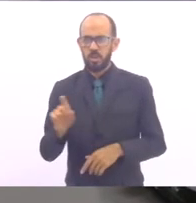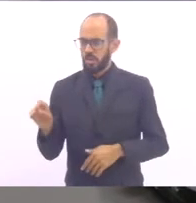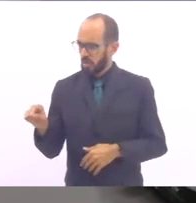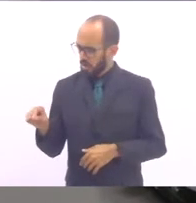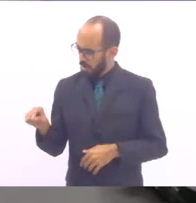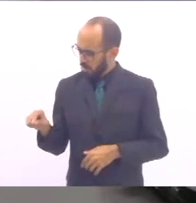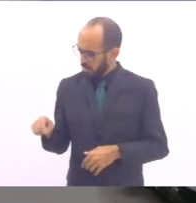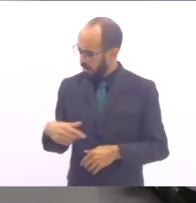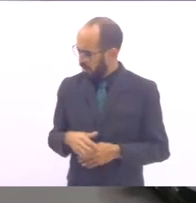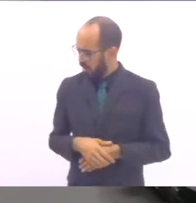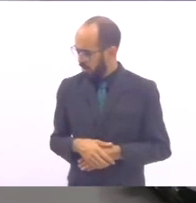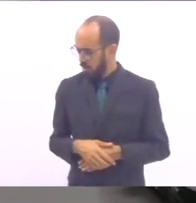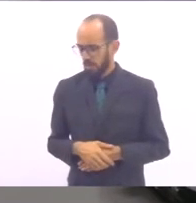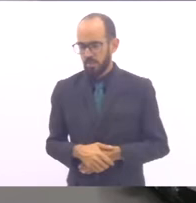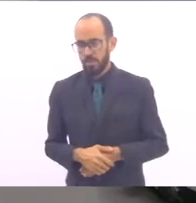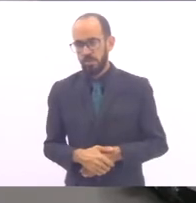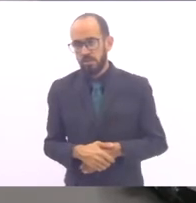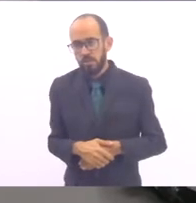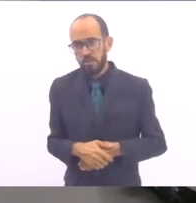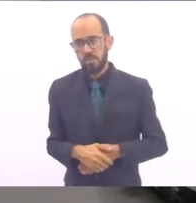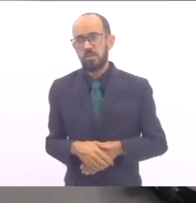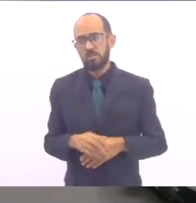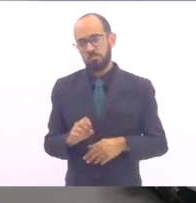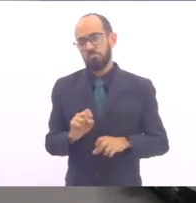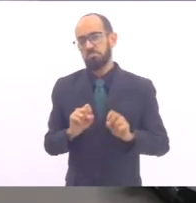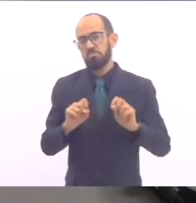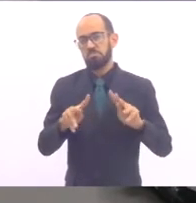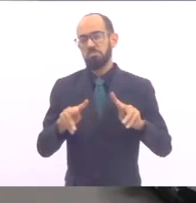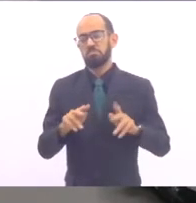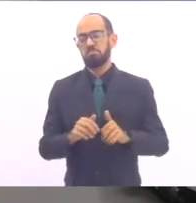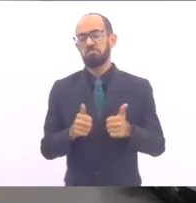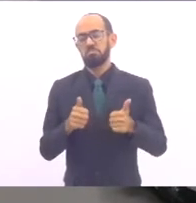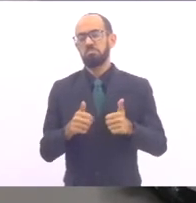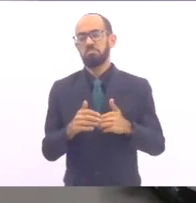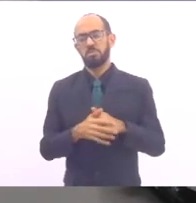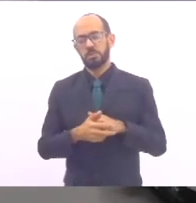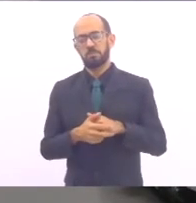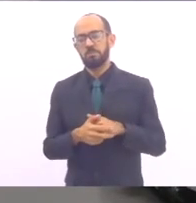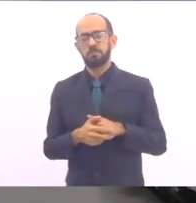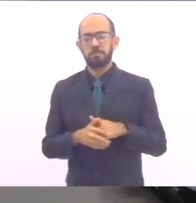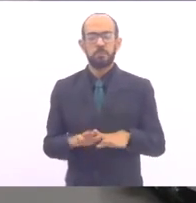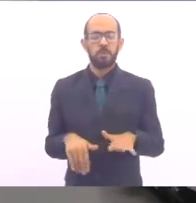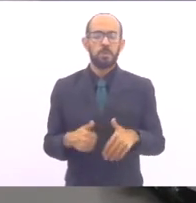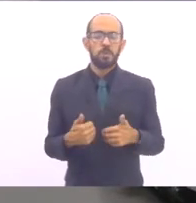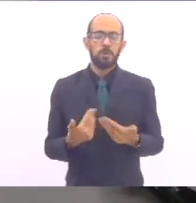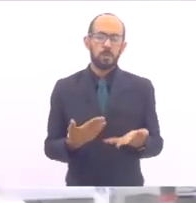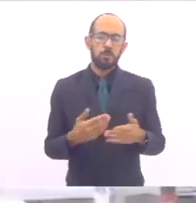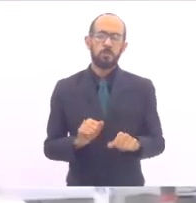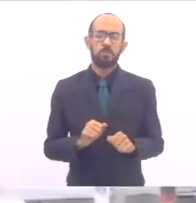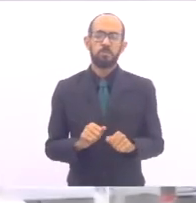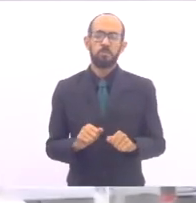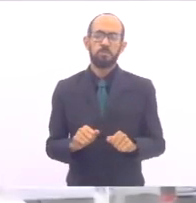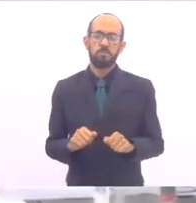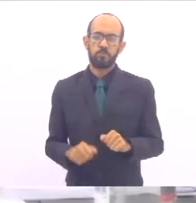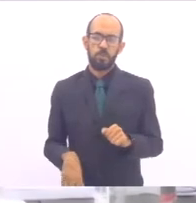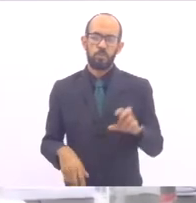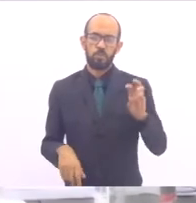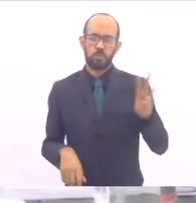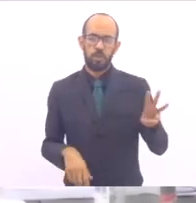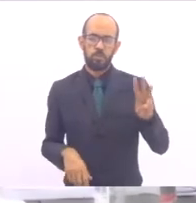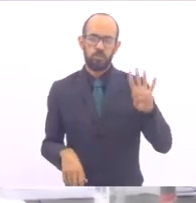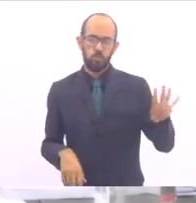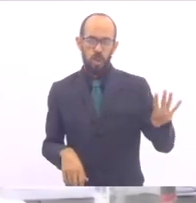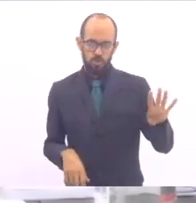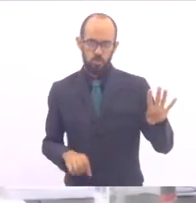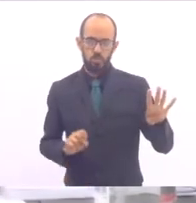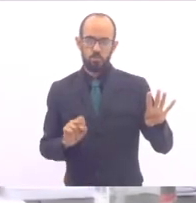Ah, tá. Bom, mas então vamos Vamos passar para os pontos 3 e 4,